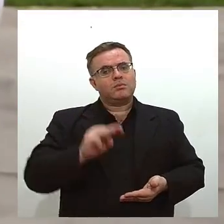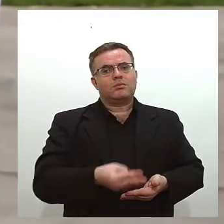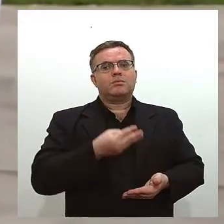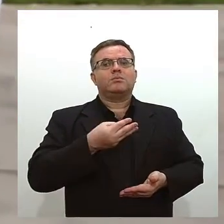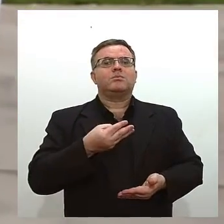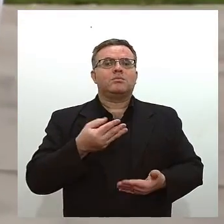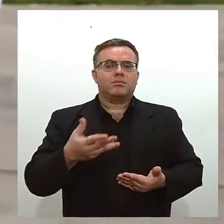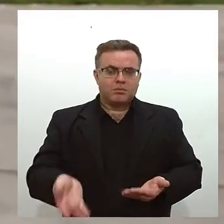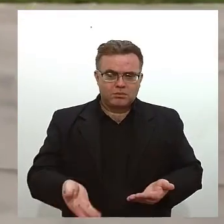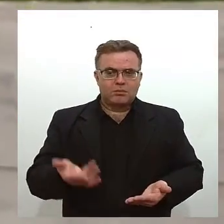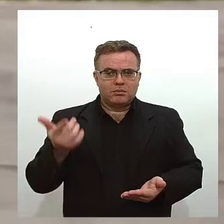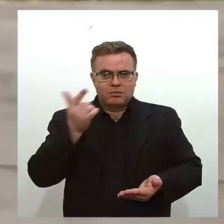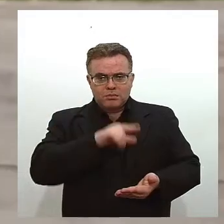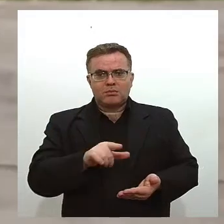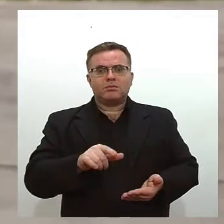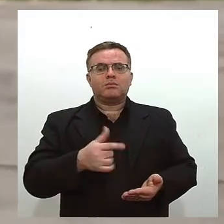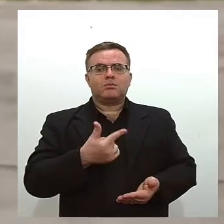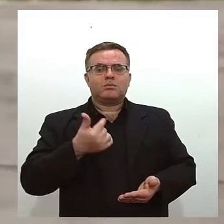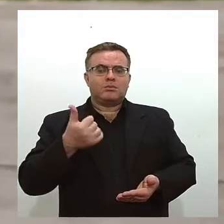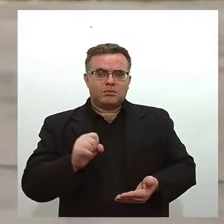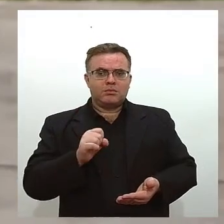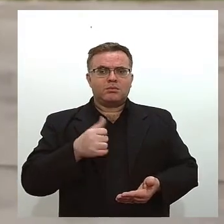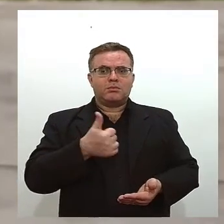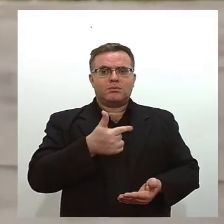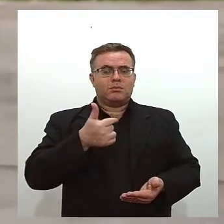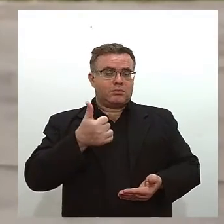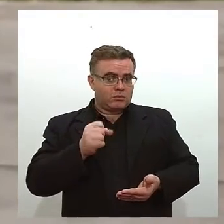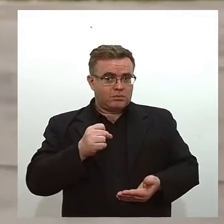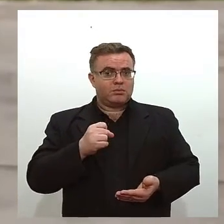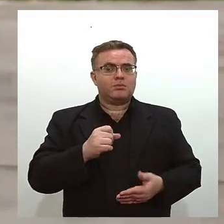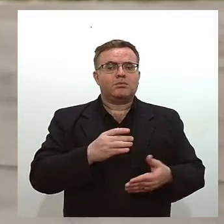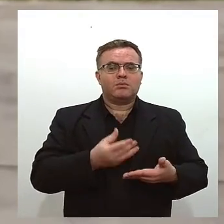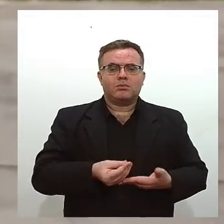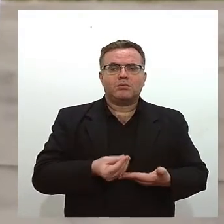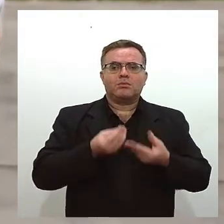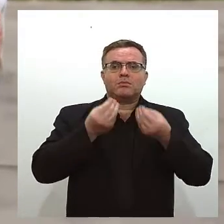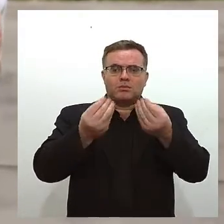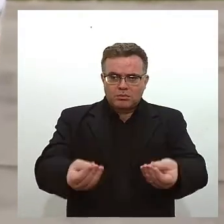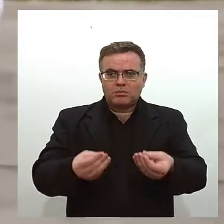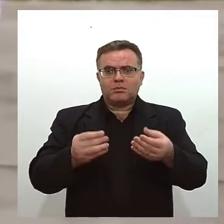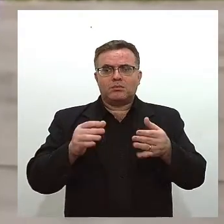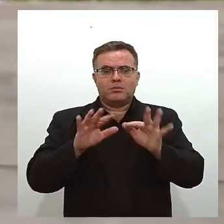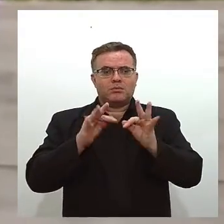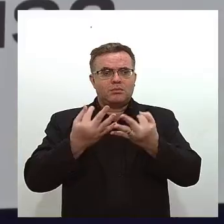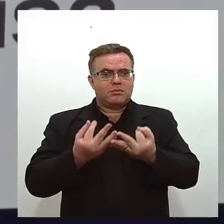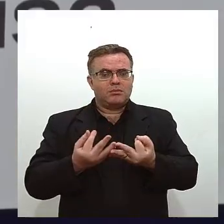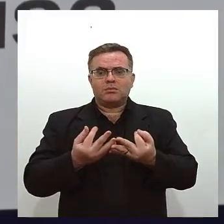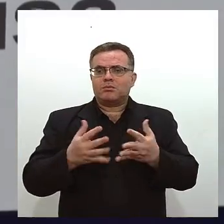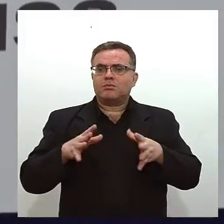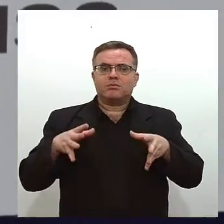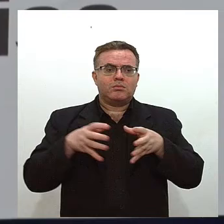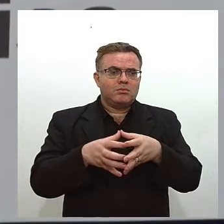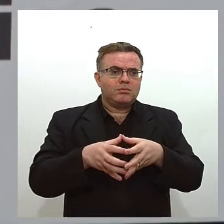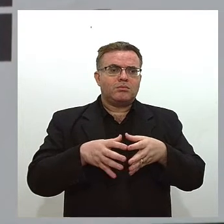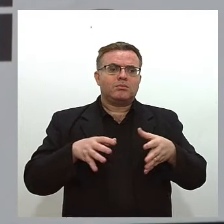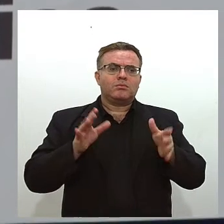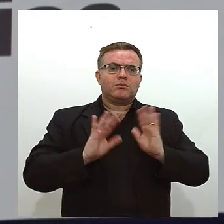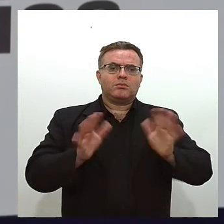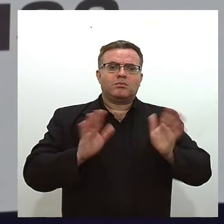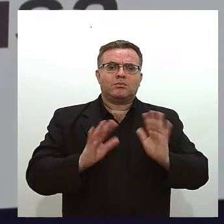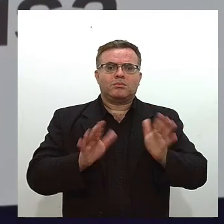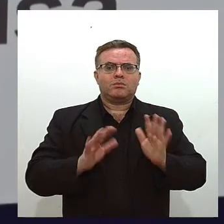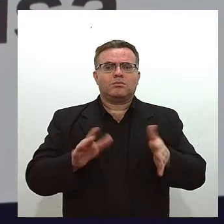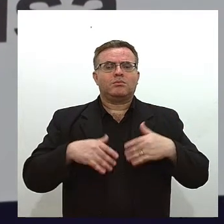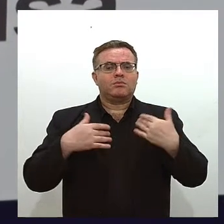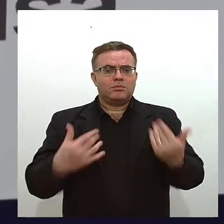e atingimos 128 instituições que fizeram a entrega às famílias sem nenhum tipo de aglomeração. São